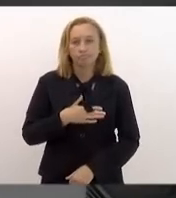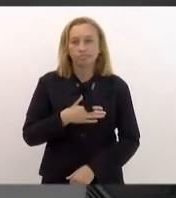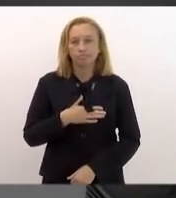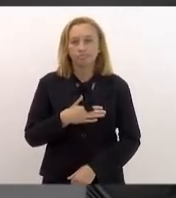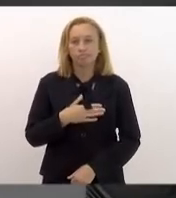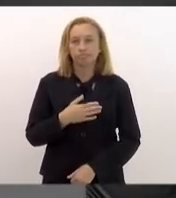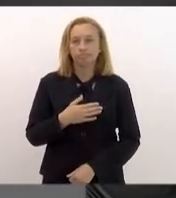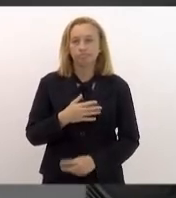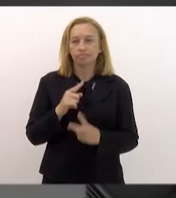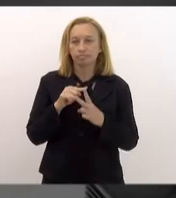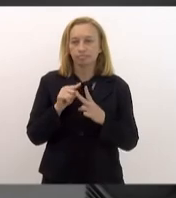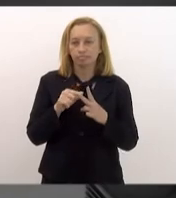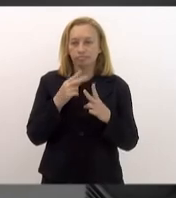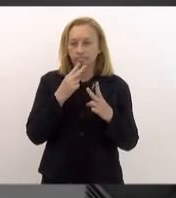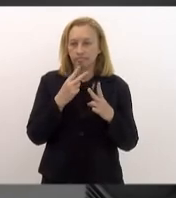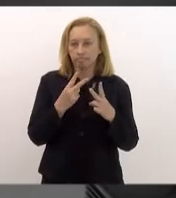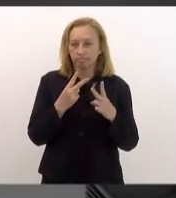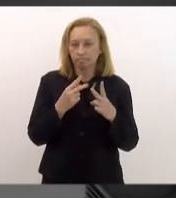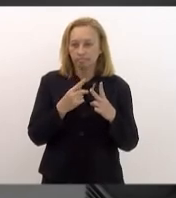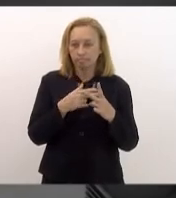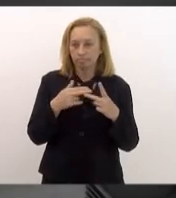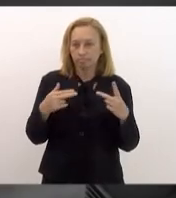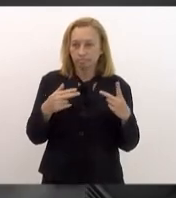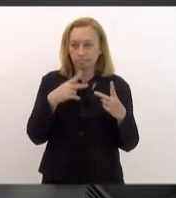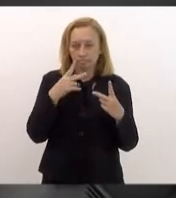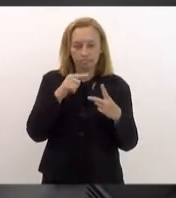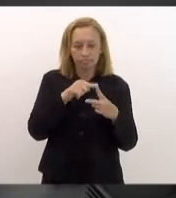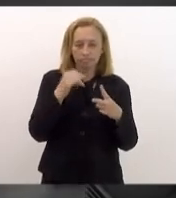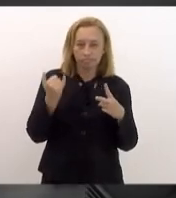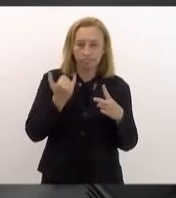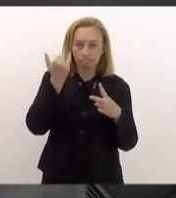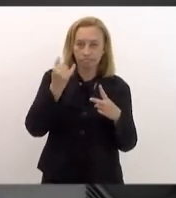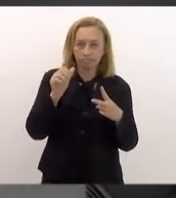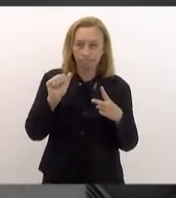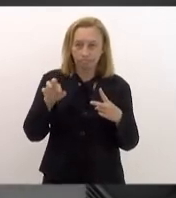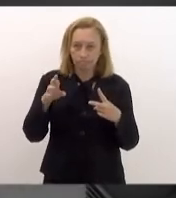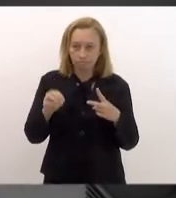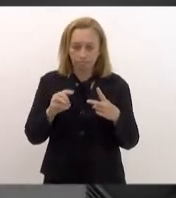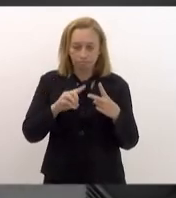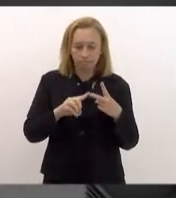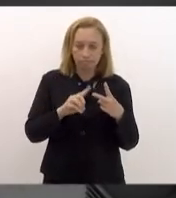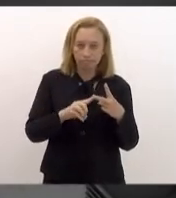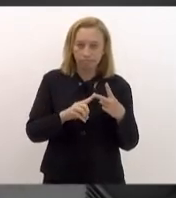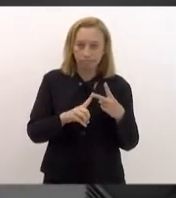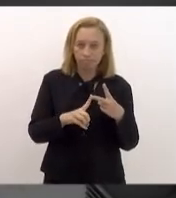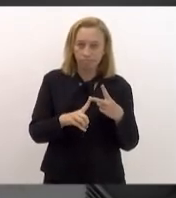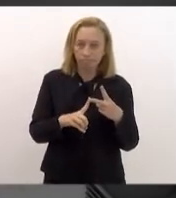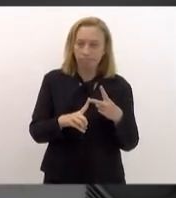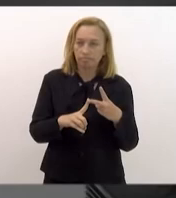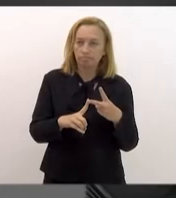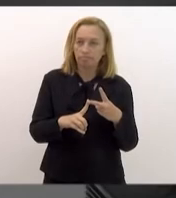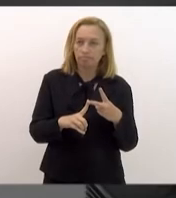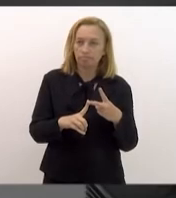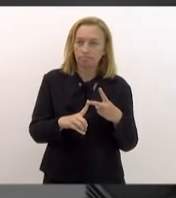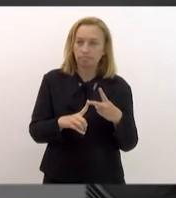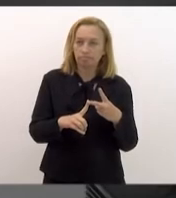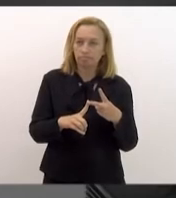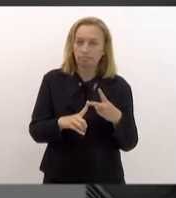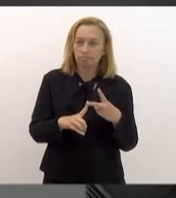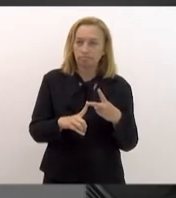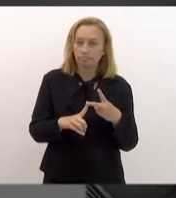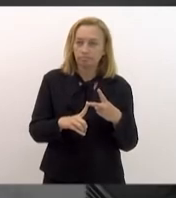duas situações. A primeira é muito clara a importância do arco. A outra, eu queria deixar muito claro a